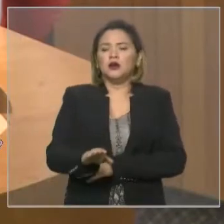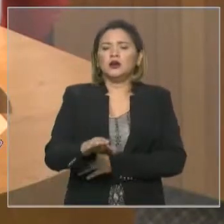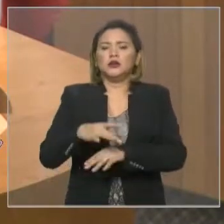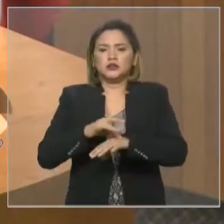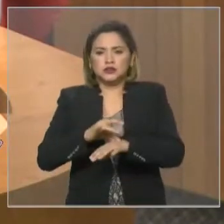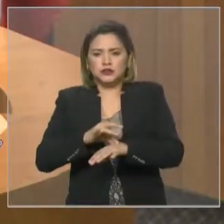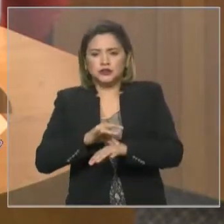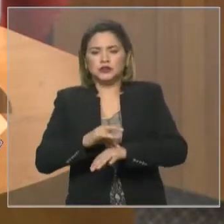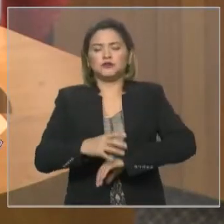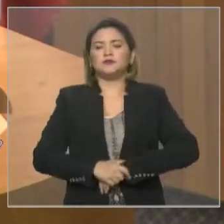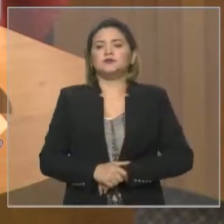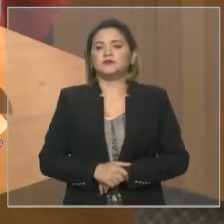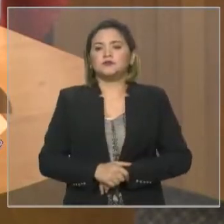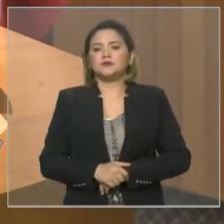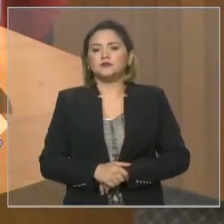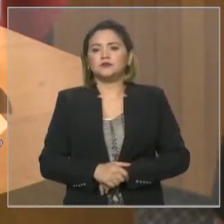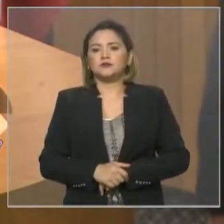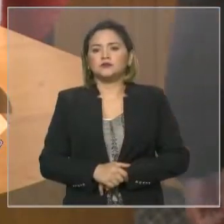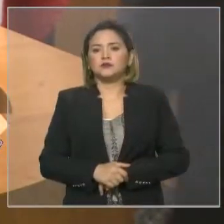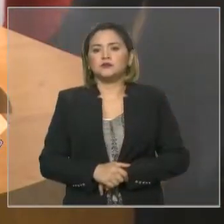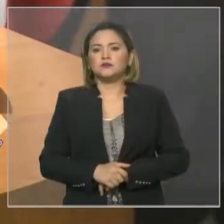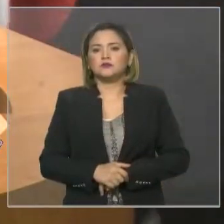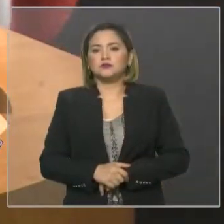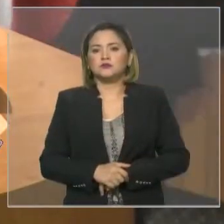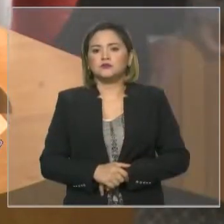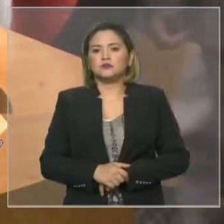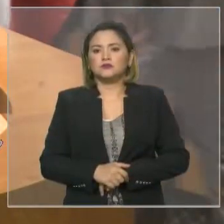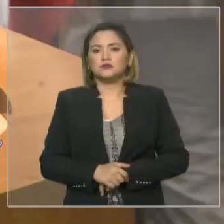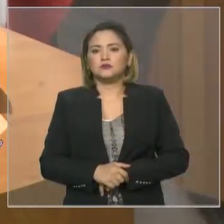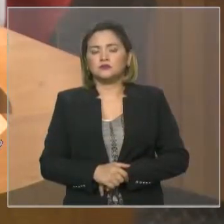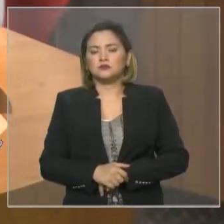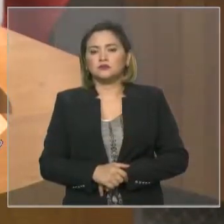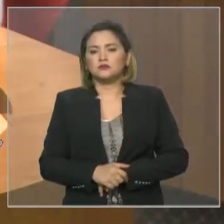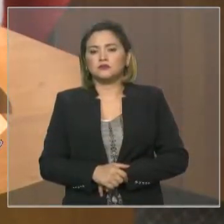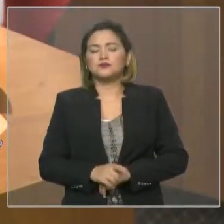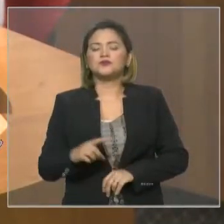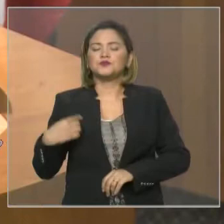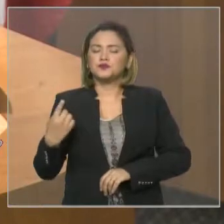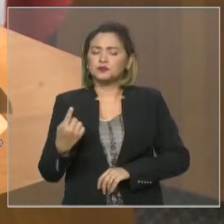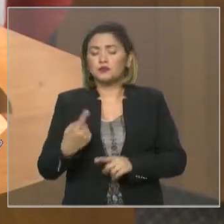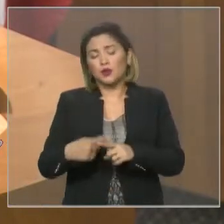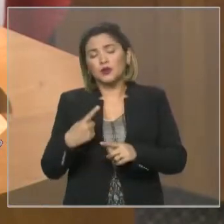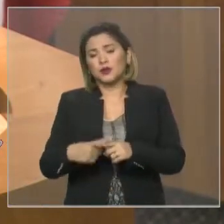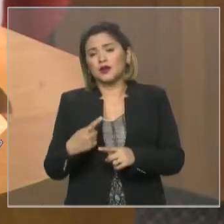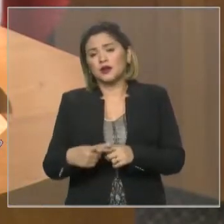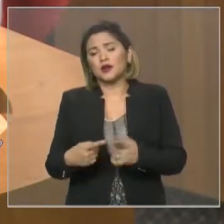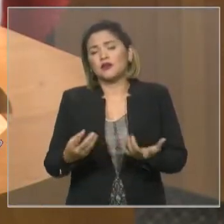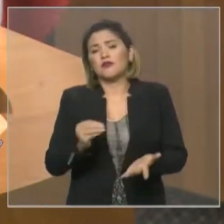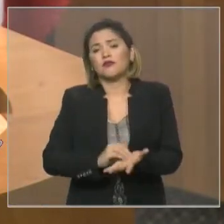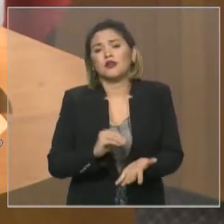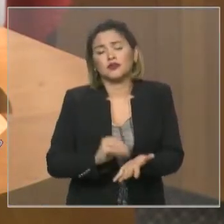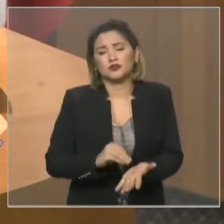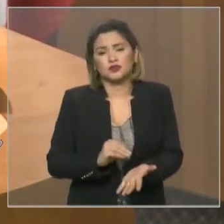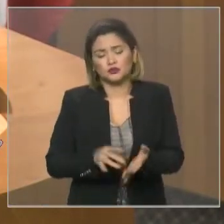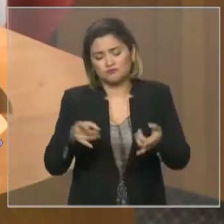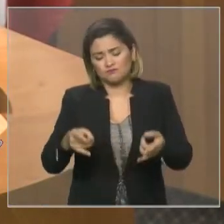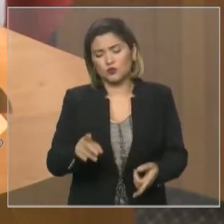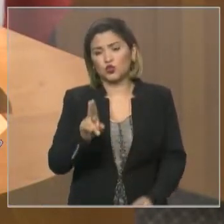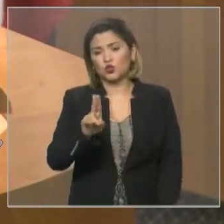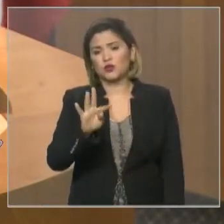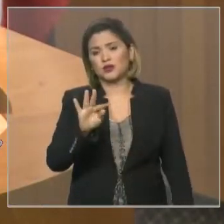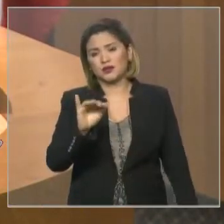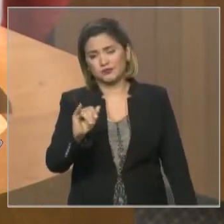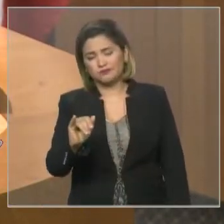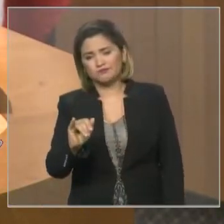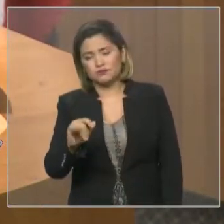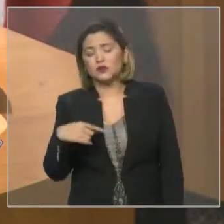aqui nós estamos aqui também pedindo que o governador Flávio Dino possa, junto com o secretário Carlos Lula, implantar